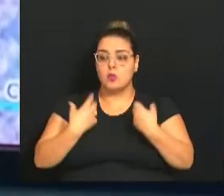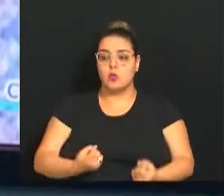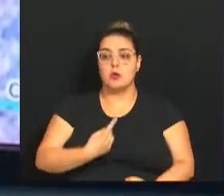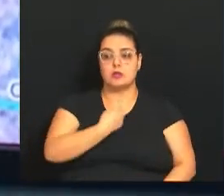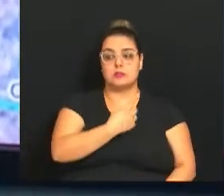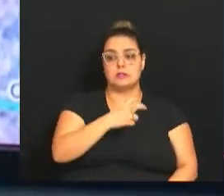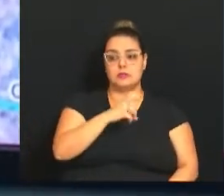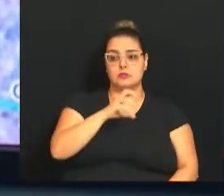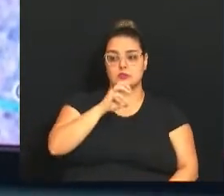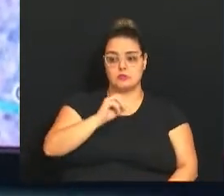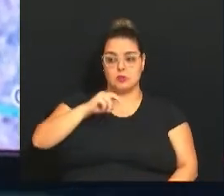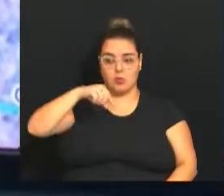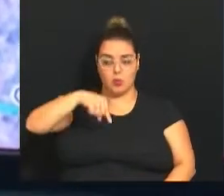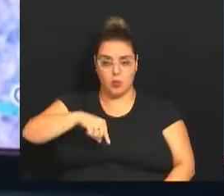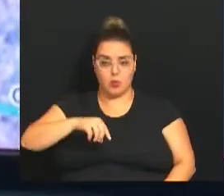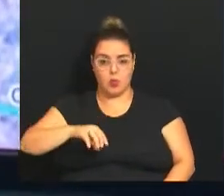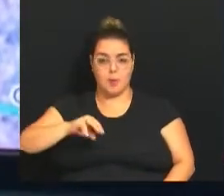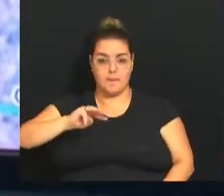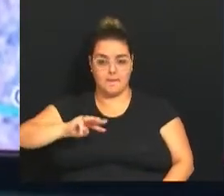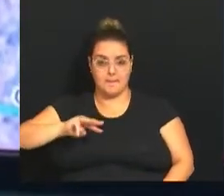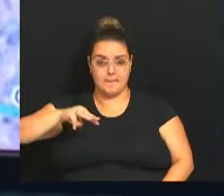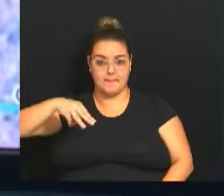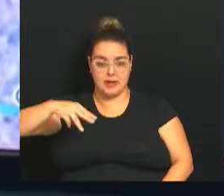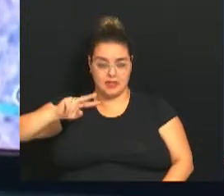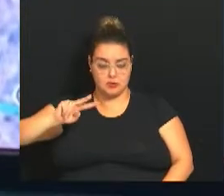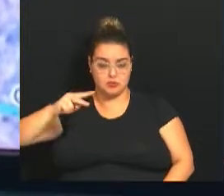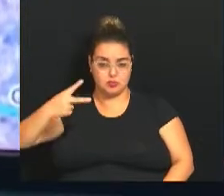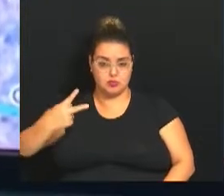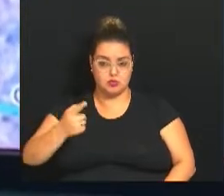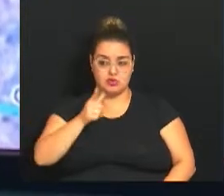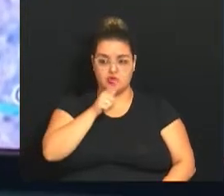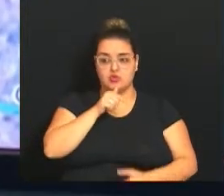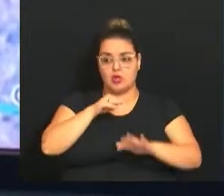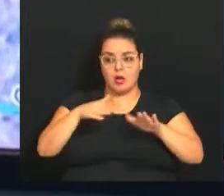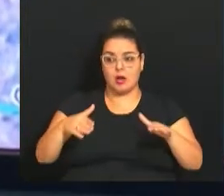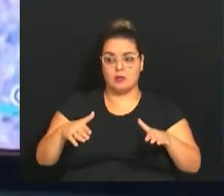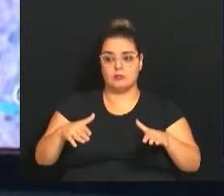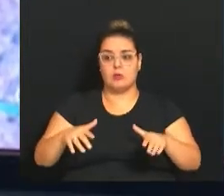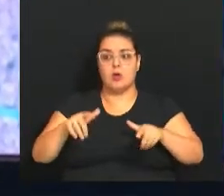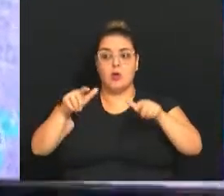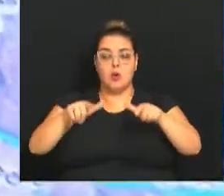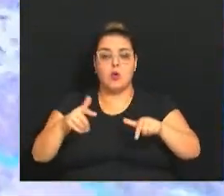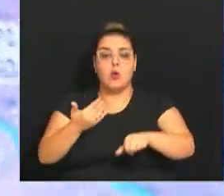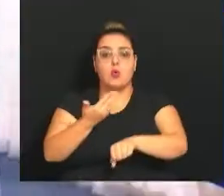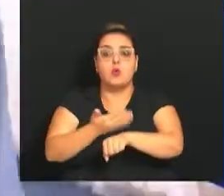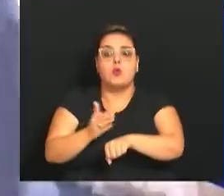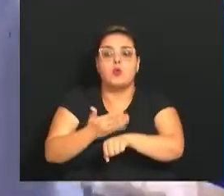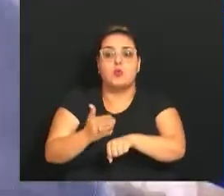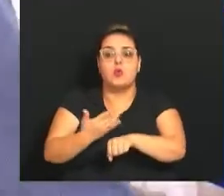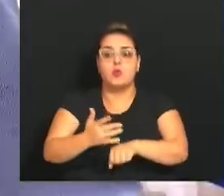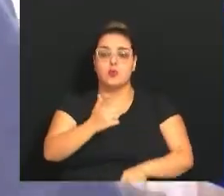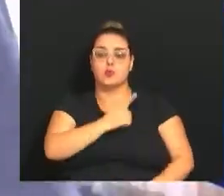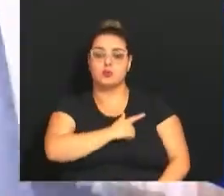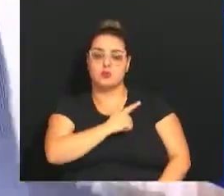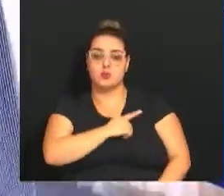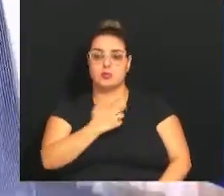mil metros cúbicos de água na área onde funciona o centro de treinamento do Guarani. De acordo com o prefeito, a expectativa é